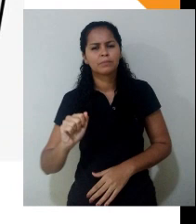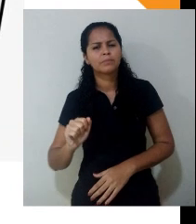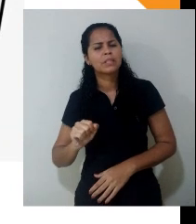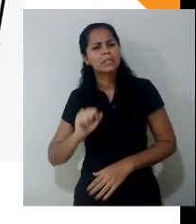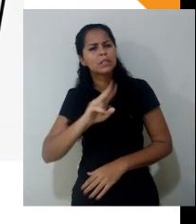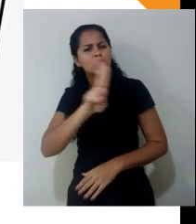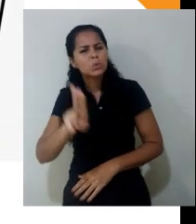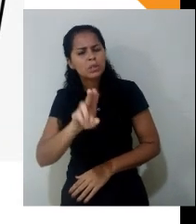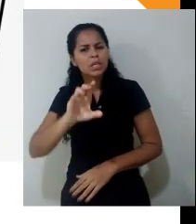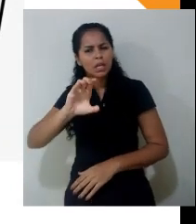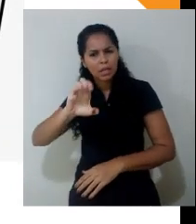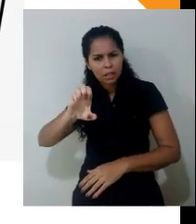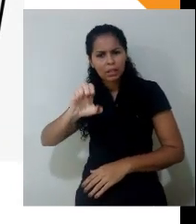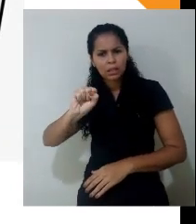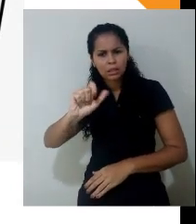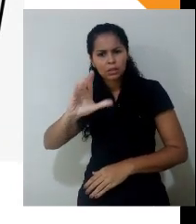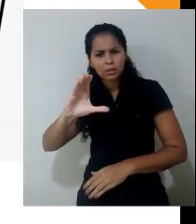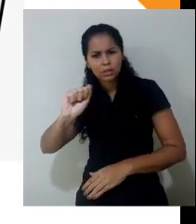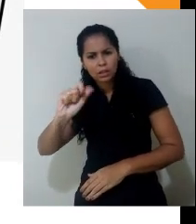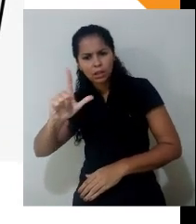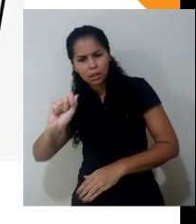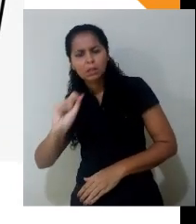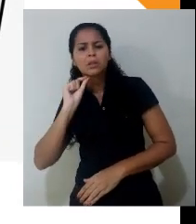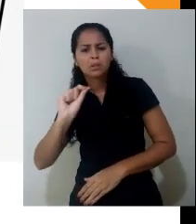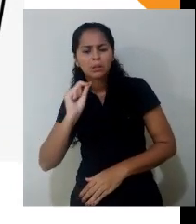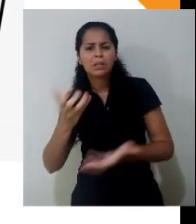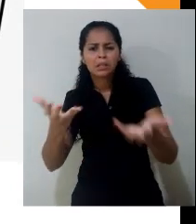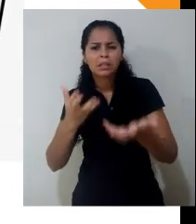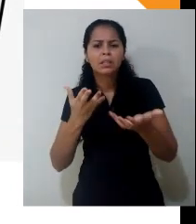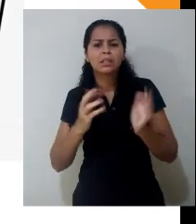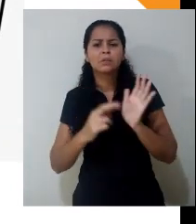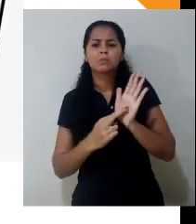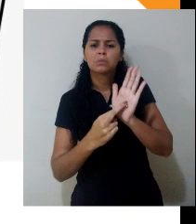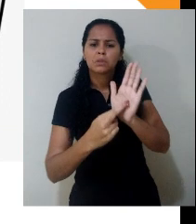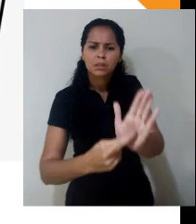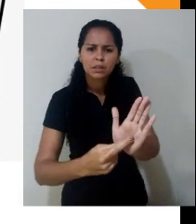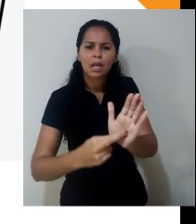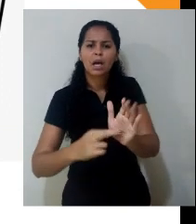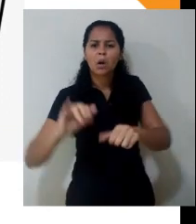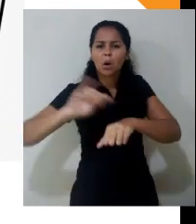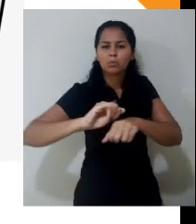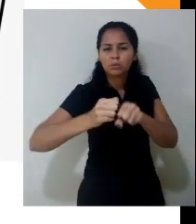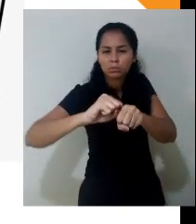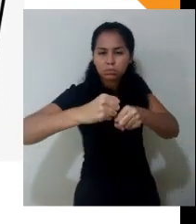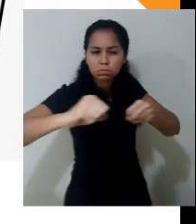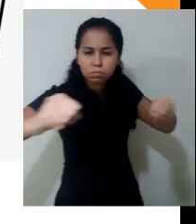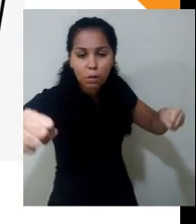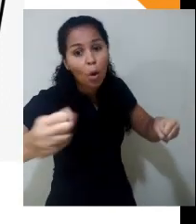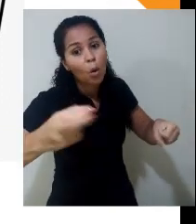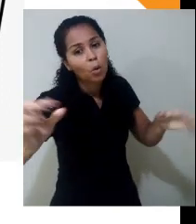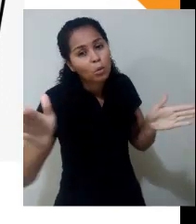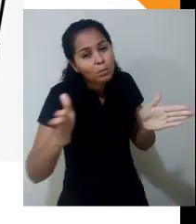escala, queremos geralmente representar objetos que são muito grandes ou muito pequenos no mundo real em dimensões